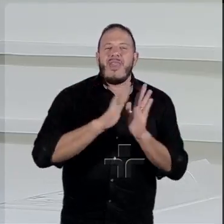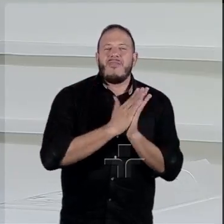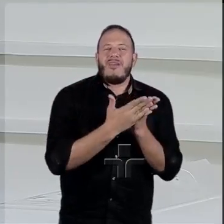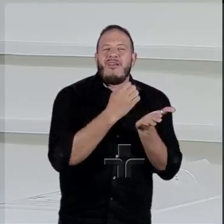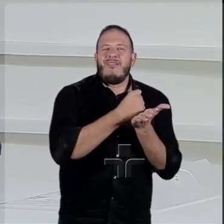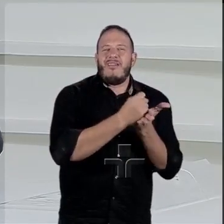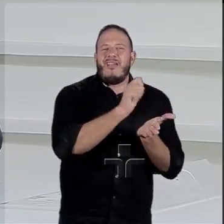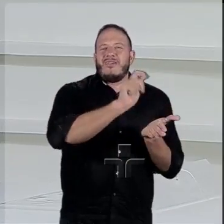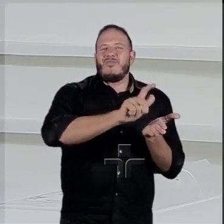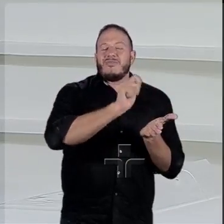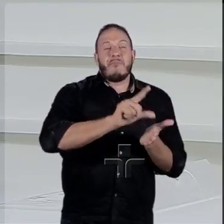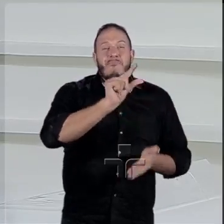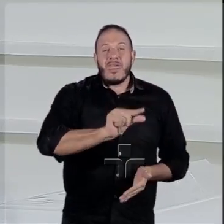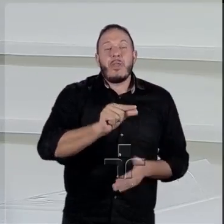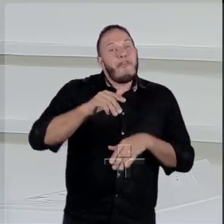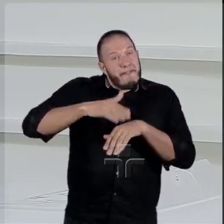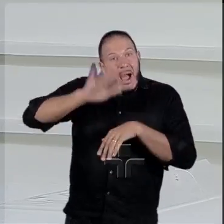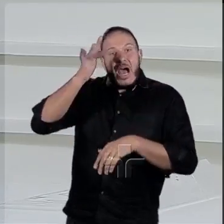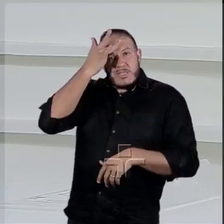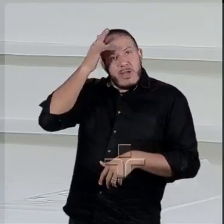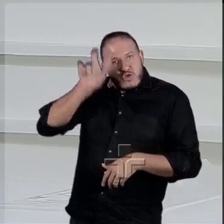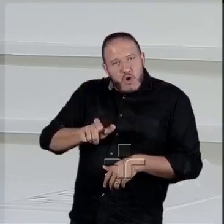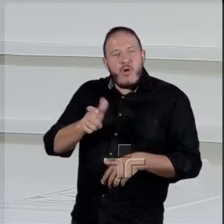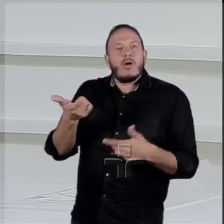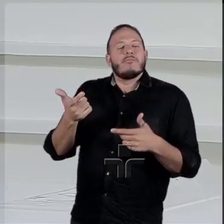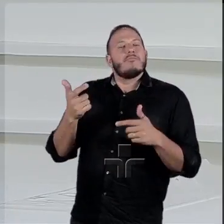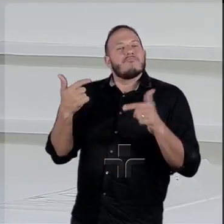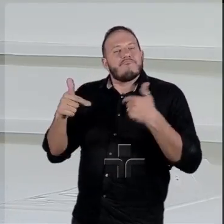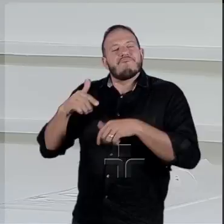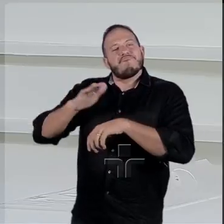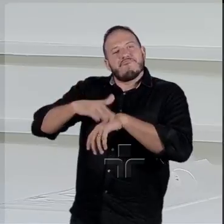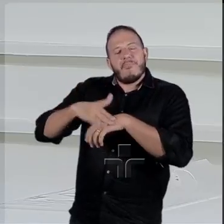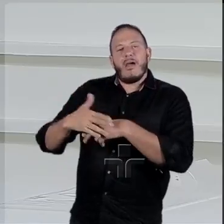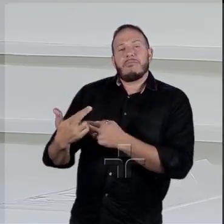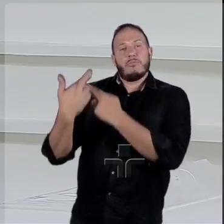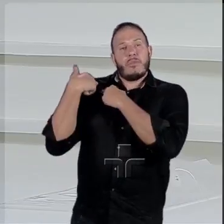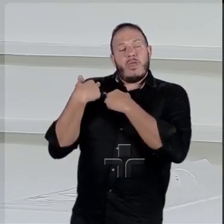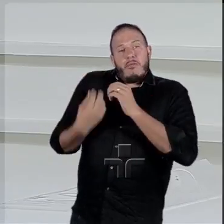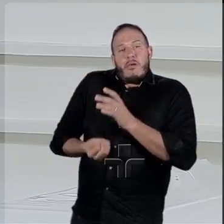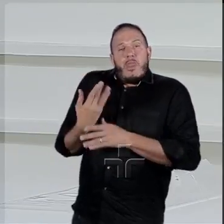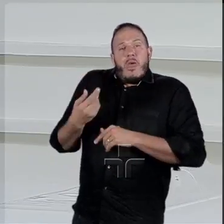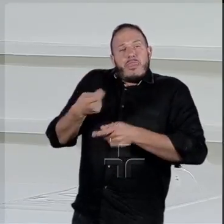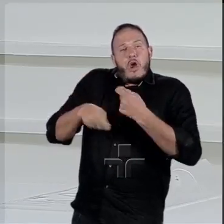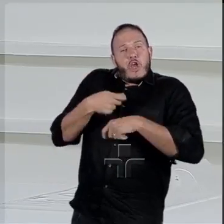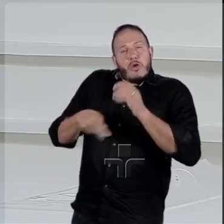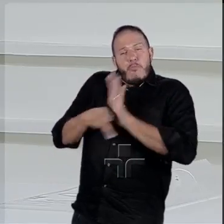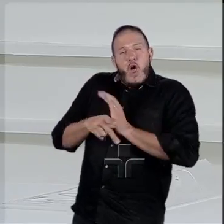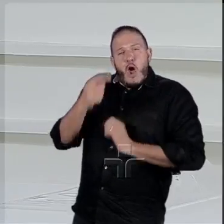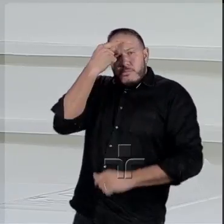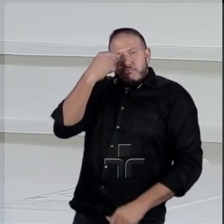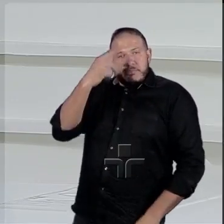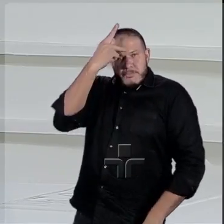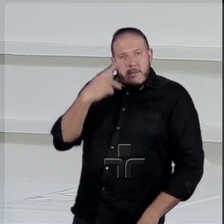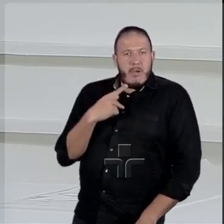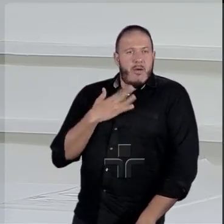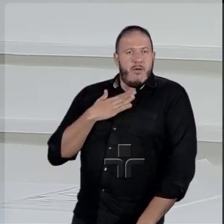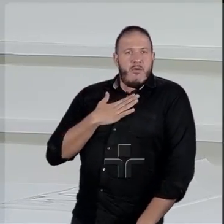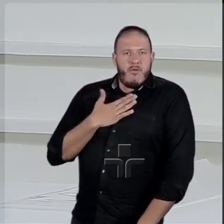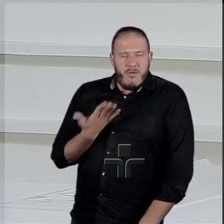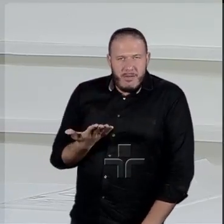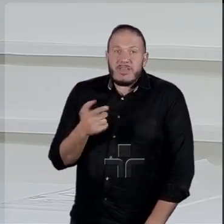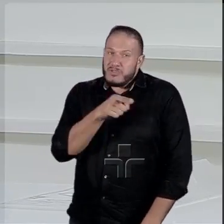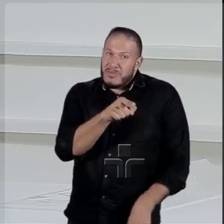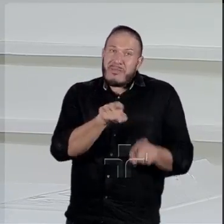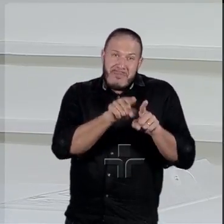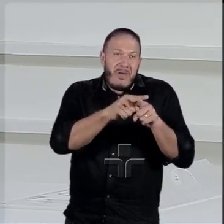o número de autônomos, os trabalhadores por conta própria. Agora, isso também traz problema, porque não tem